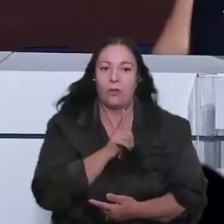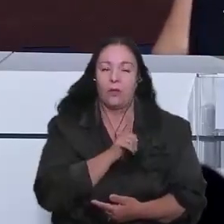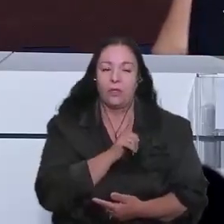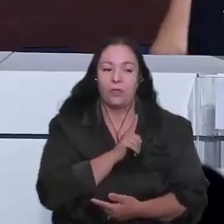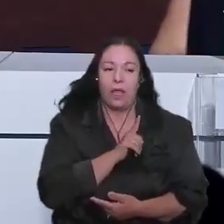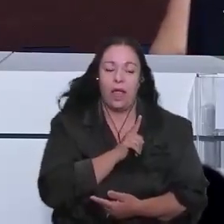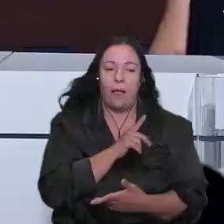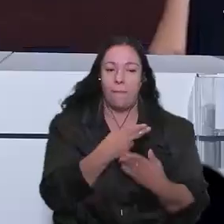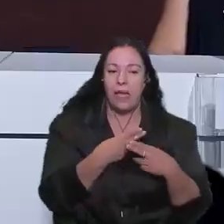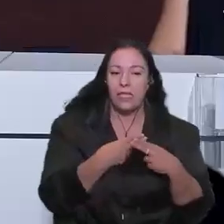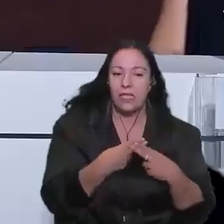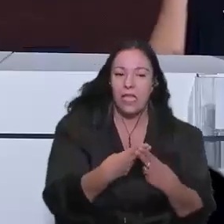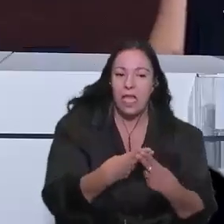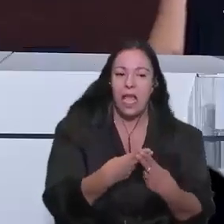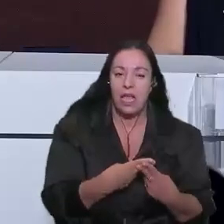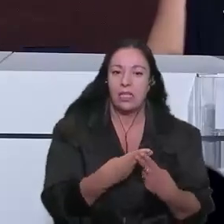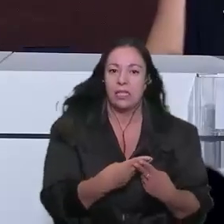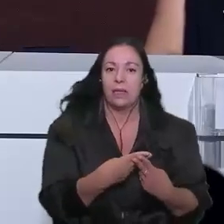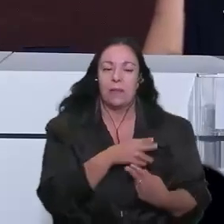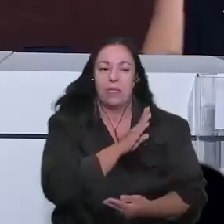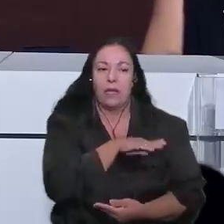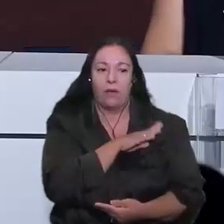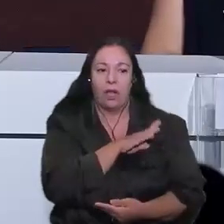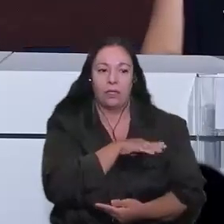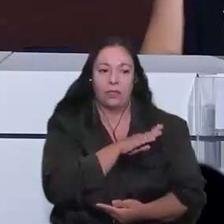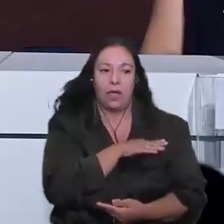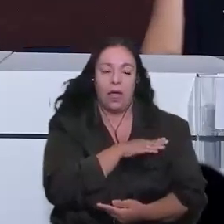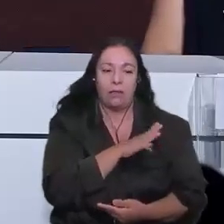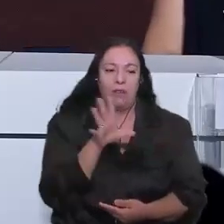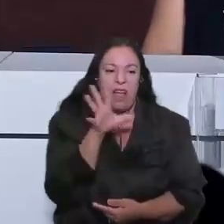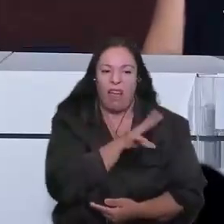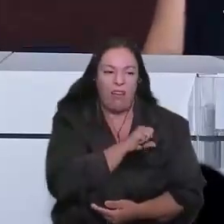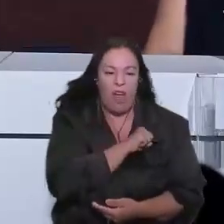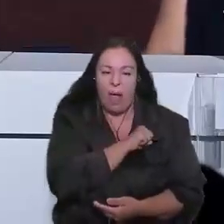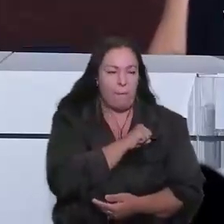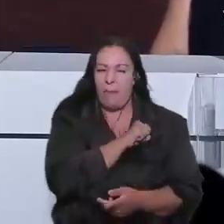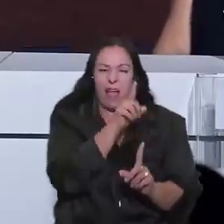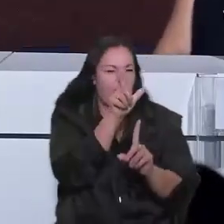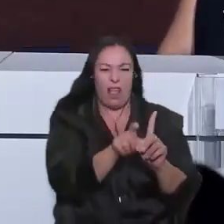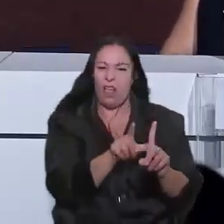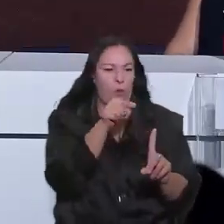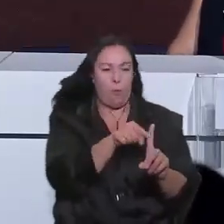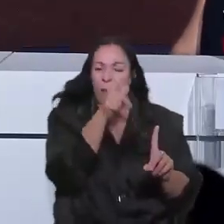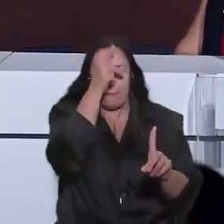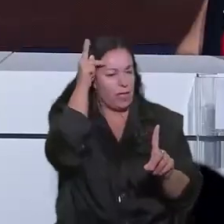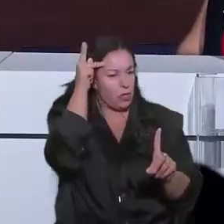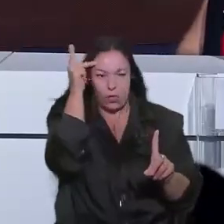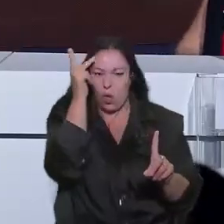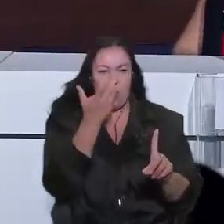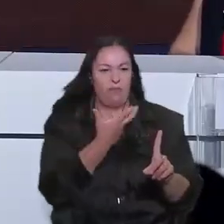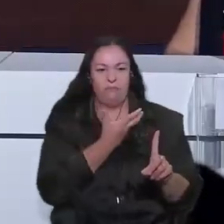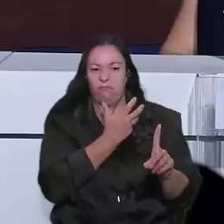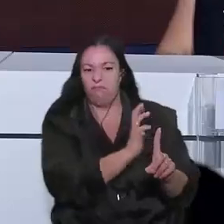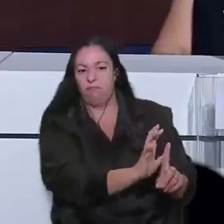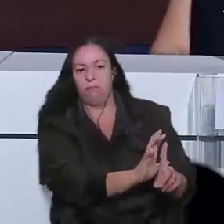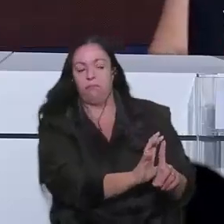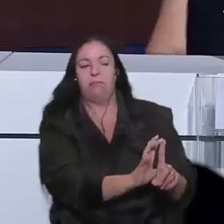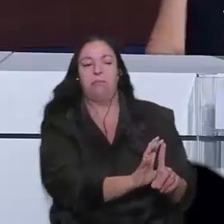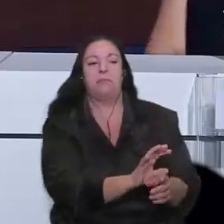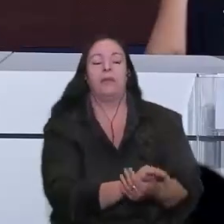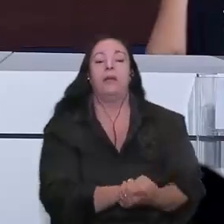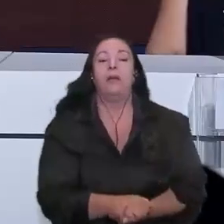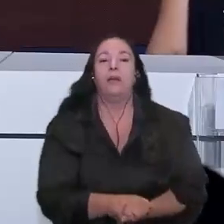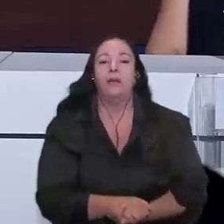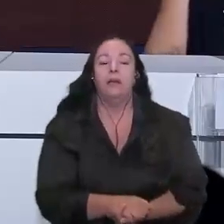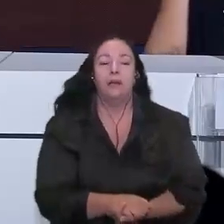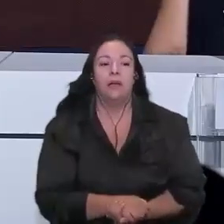para ter coração. Estou muito contra o amor, não quero amar ninguém. E até as famílias eu acho que